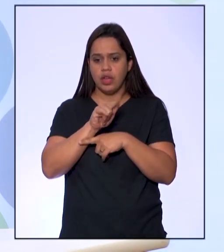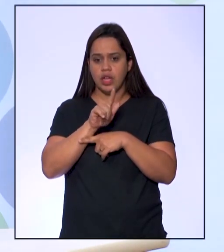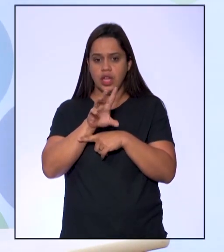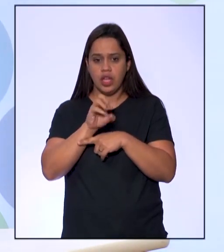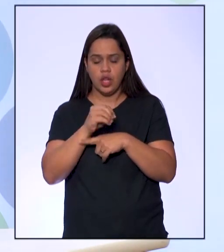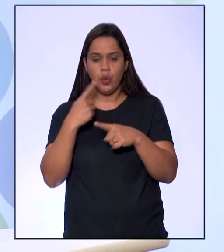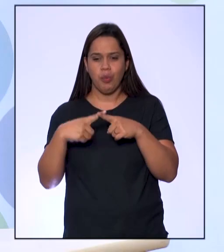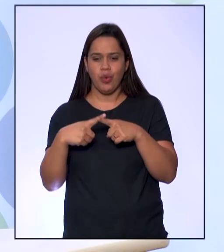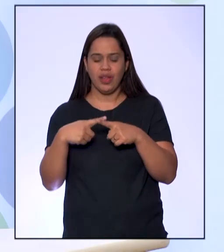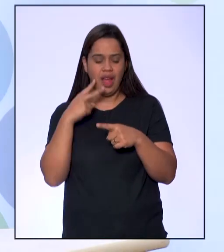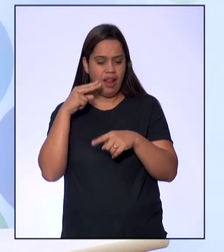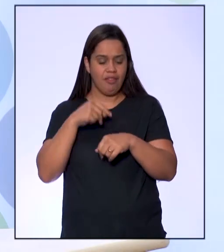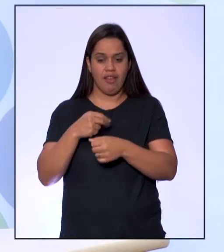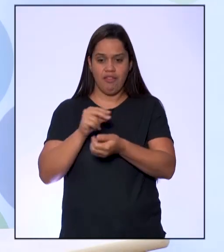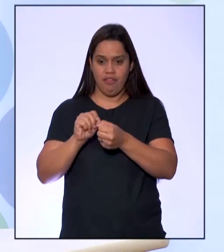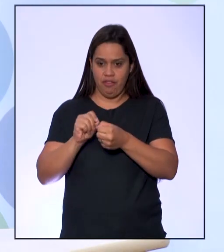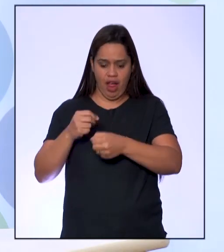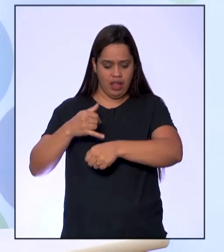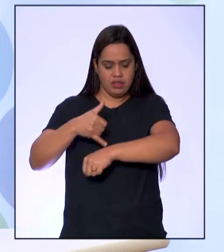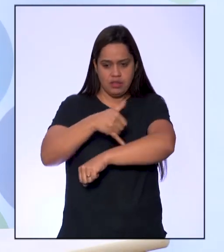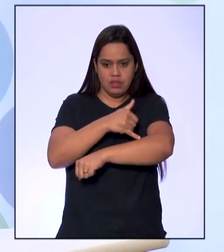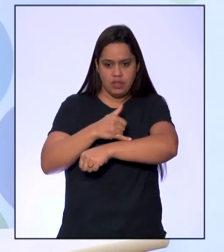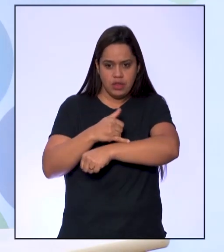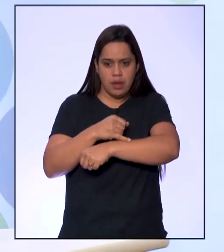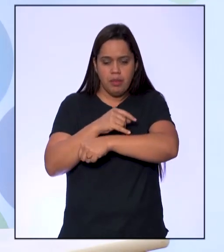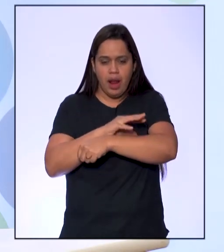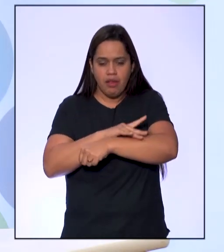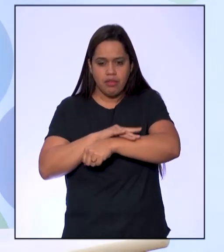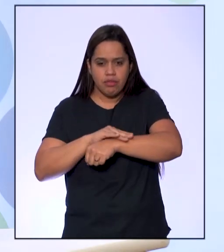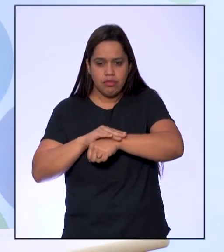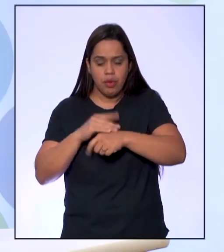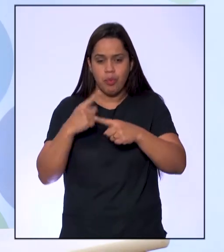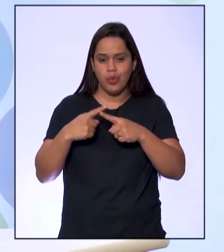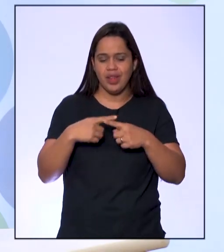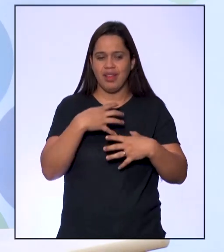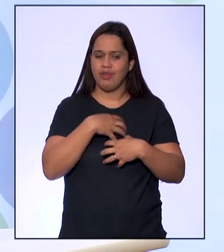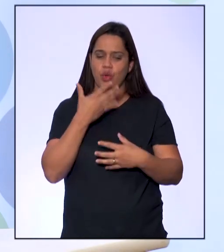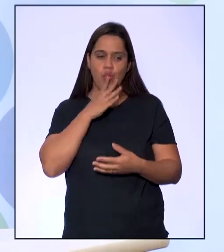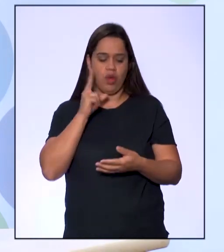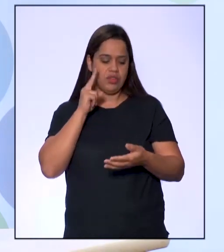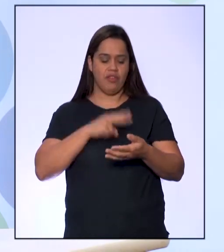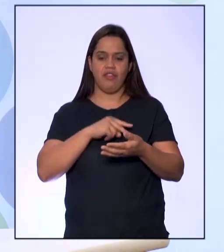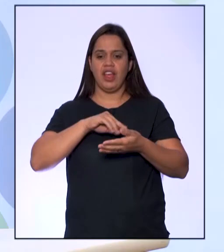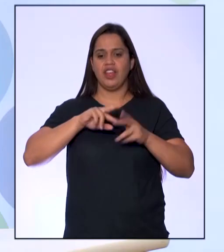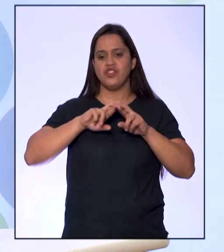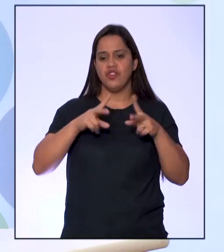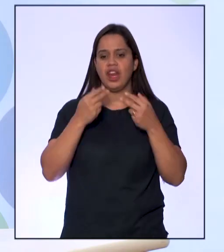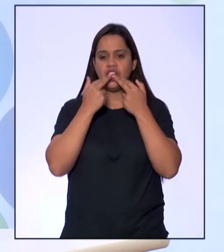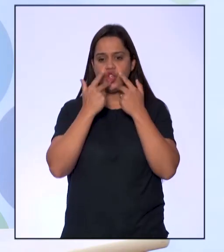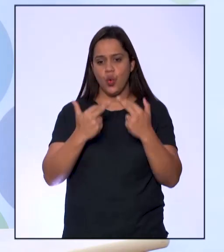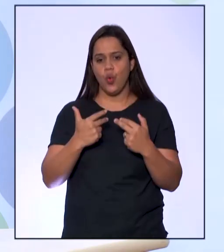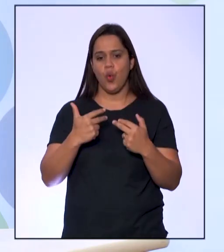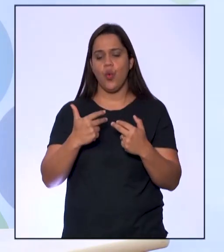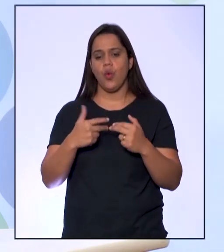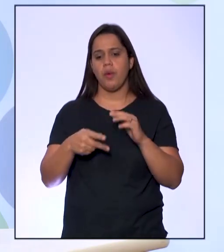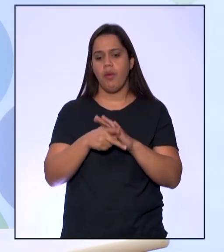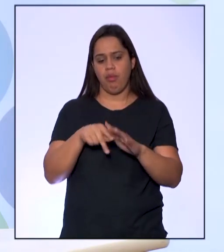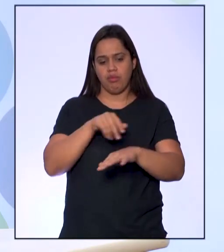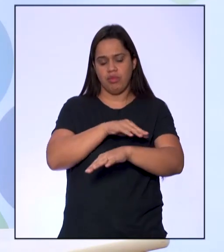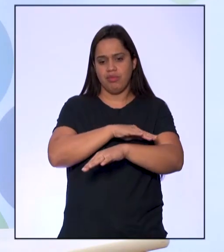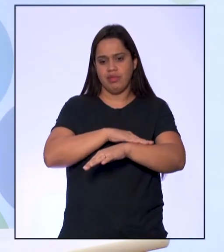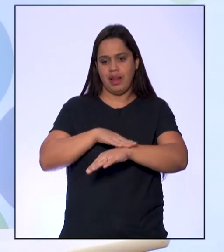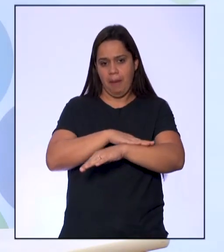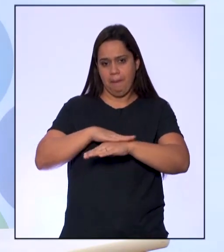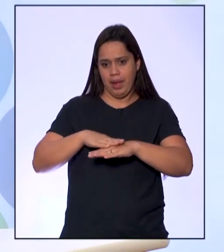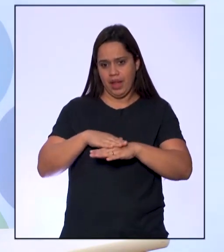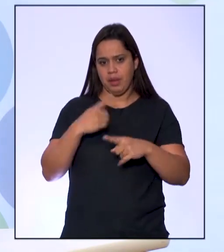mal, e ela vai lá e faz a tatuagem. Então, como vocês podem ver, gente, a tatuagem não é somente para o